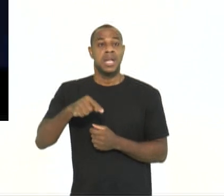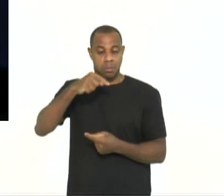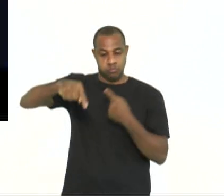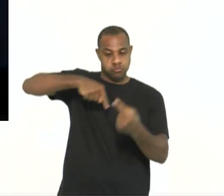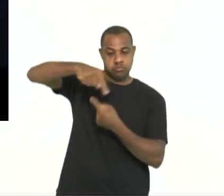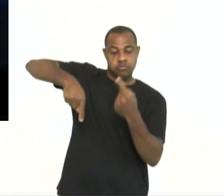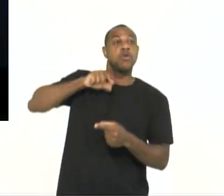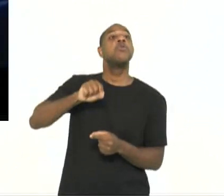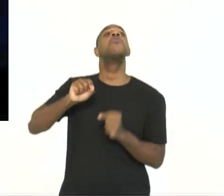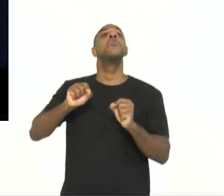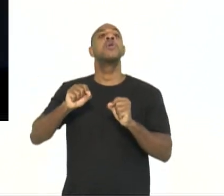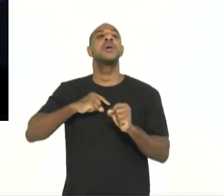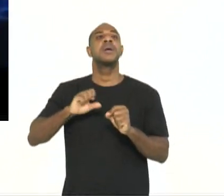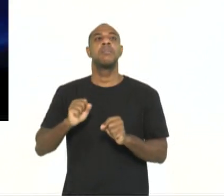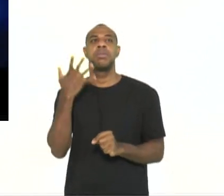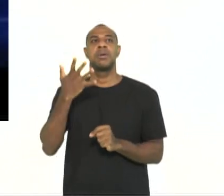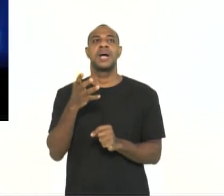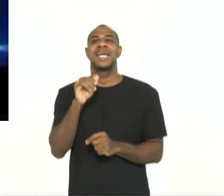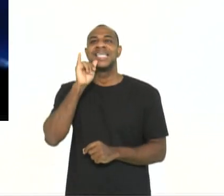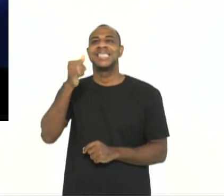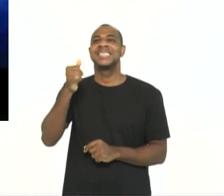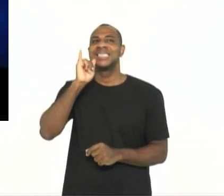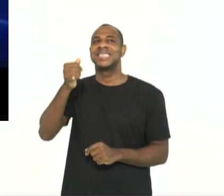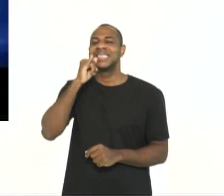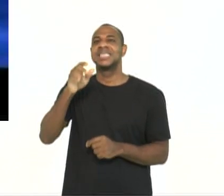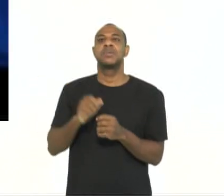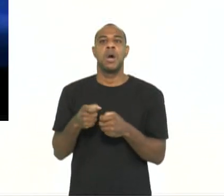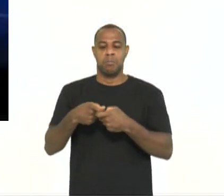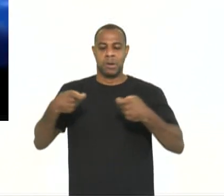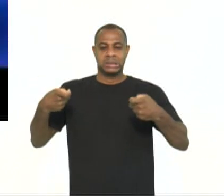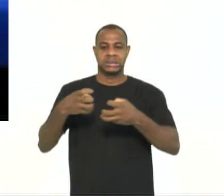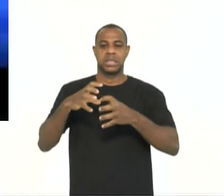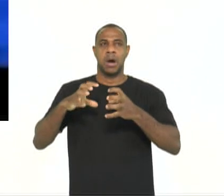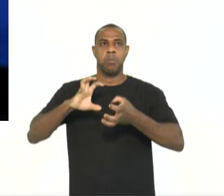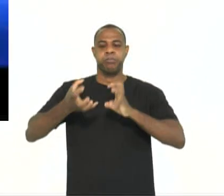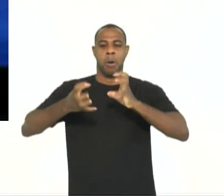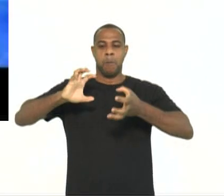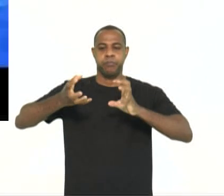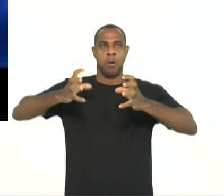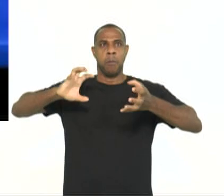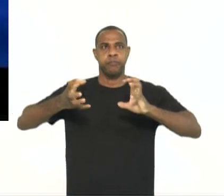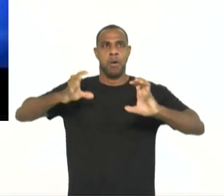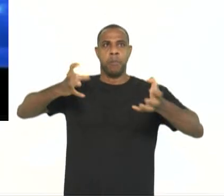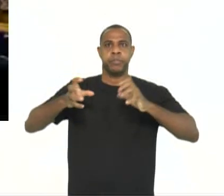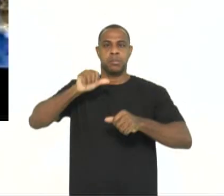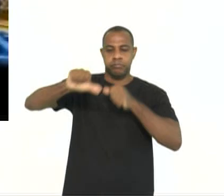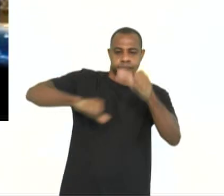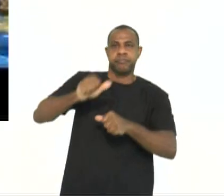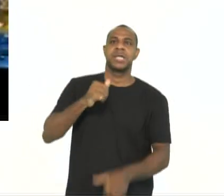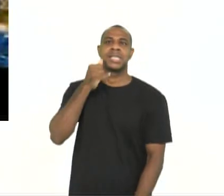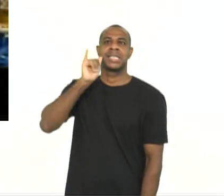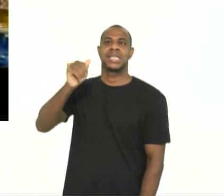eletrodos produzem um campo eletromagnético que se converte em eletricidade.